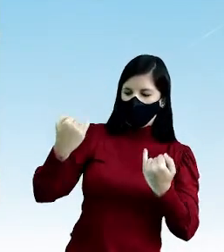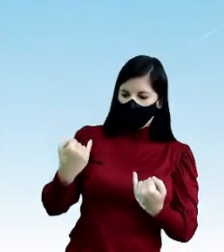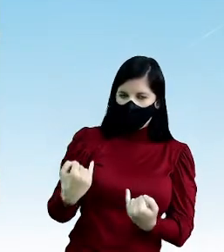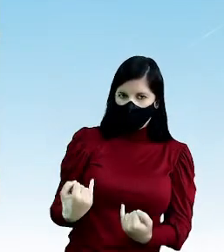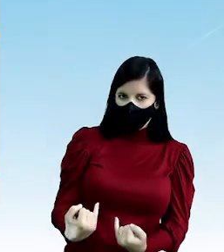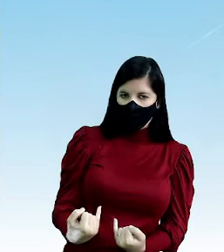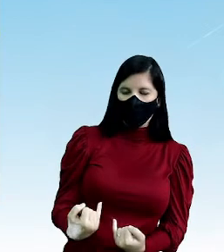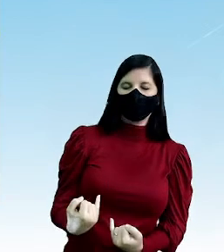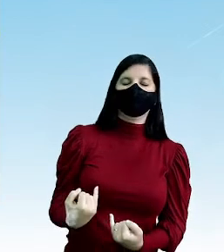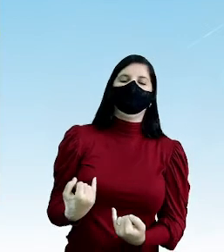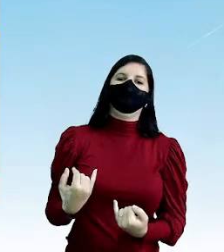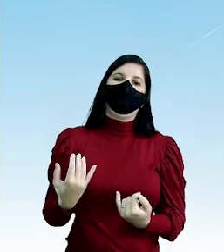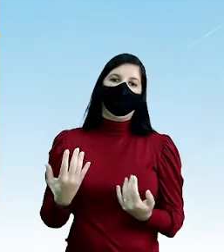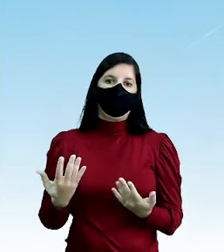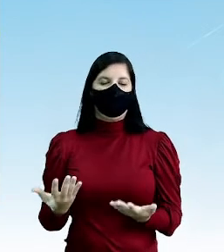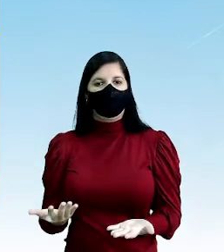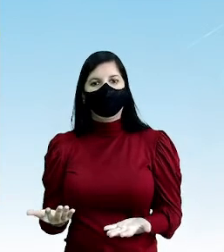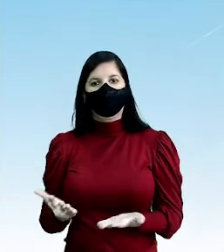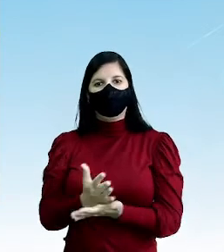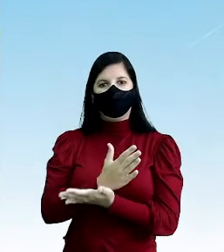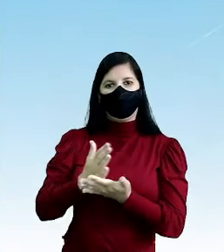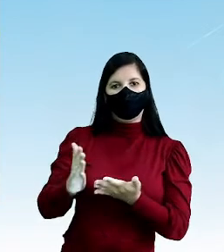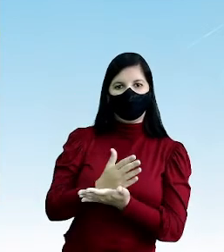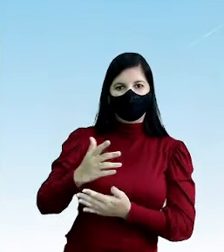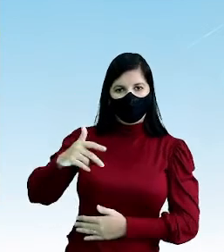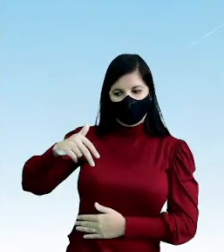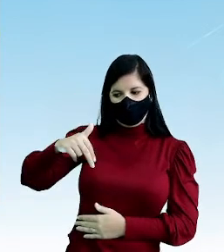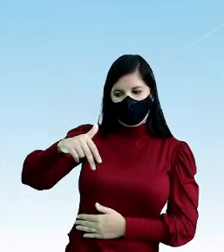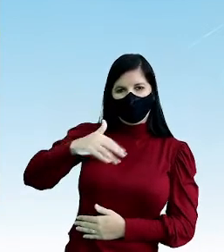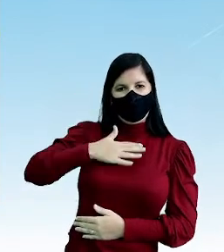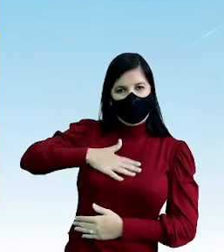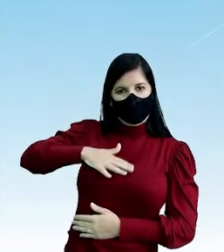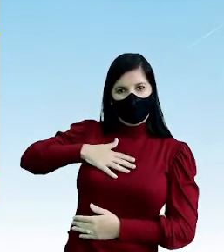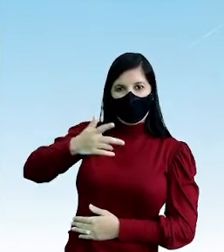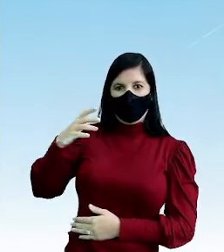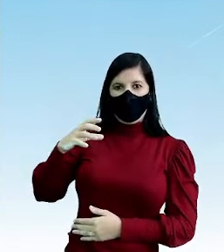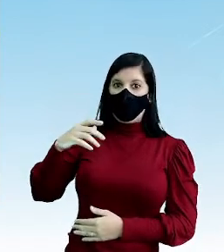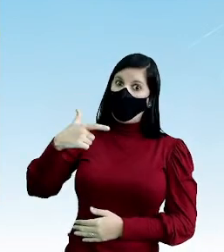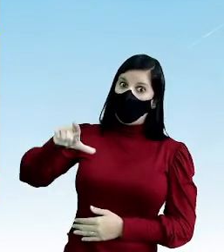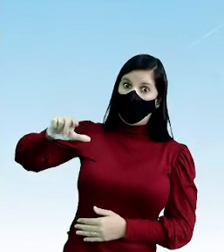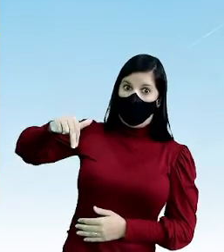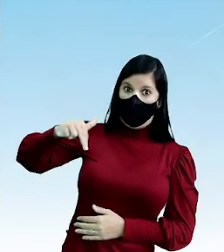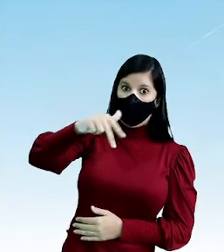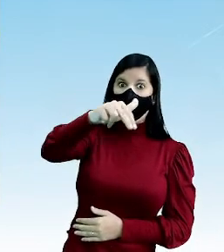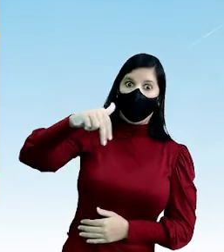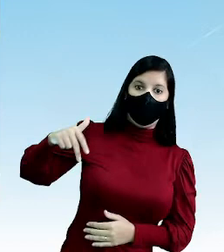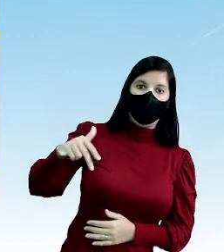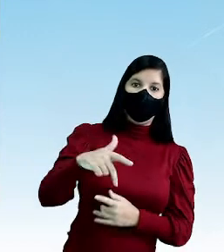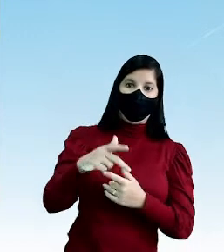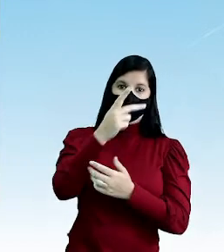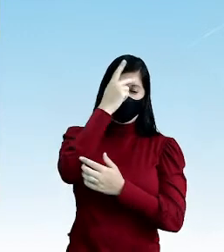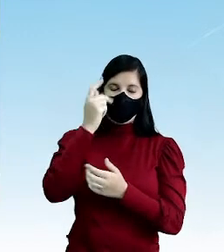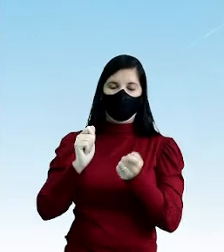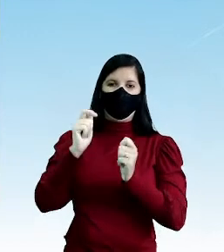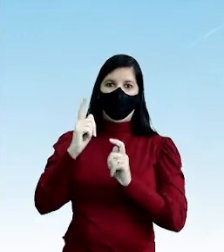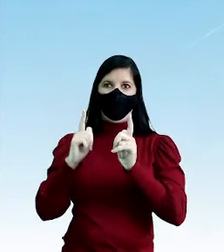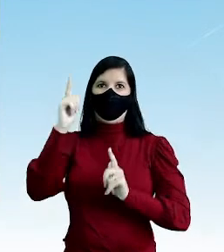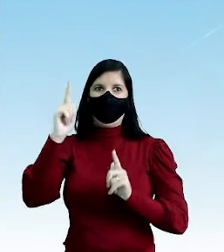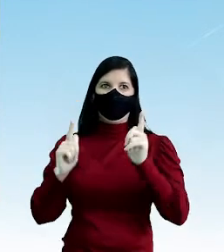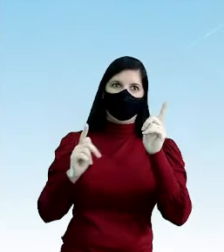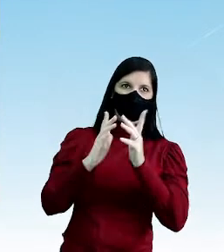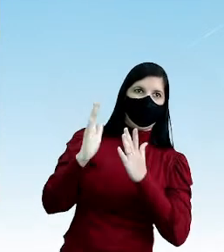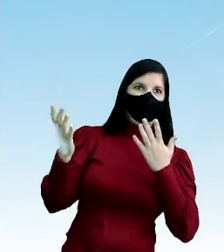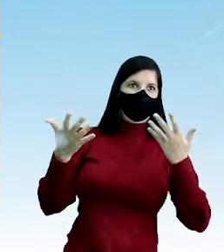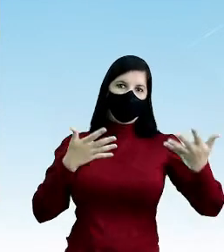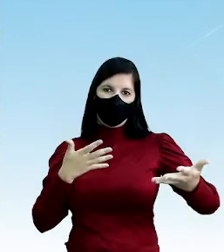umas pessoas andam mais devagar, outras são mais apressadas, Tem gente que fala gesticulando, tipo feito eu,